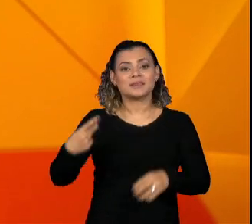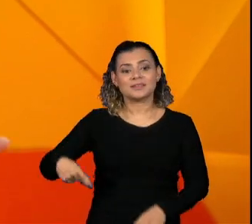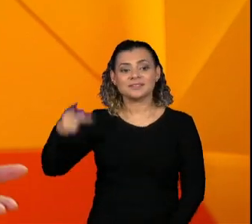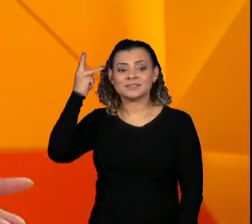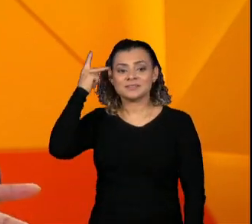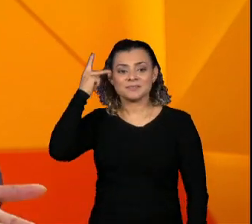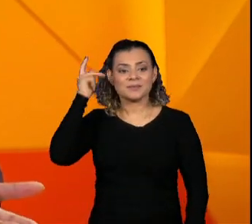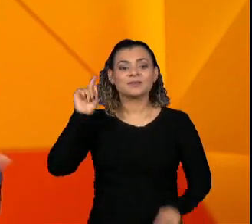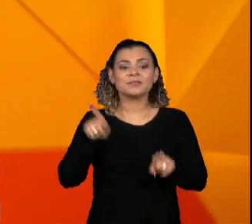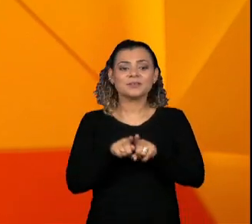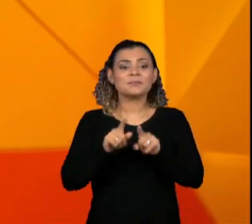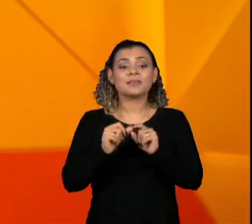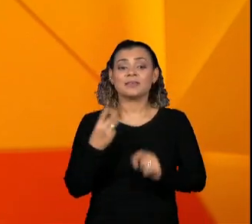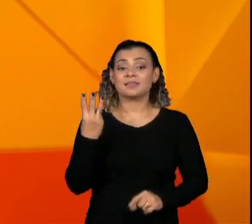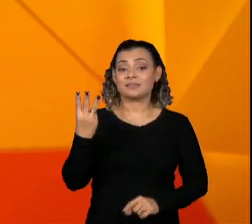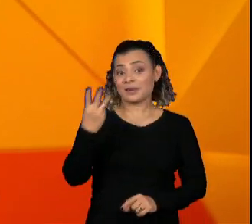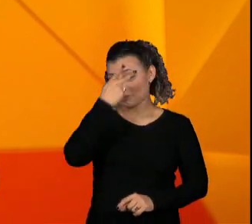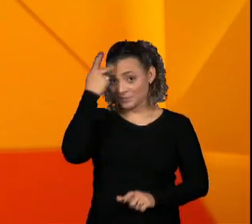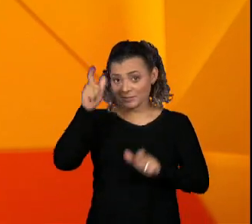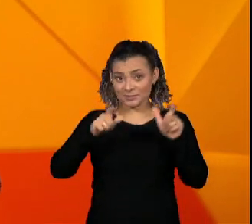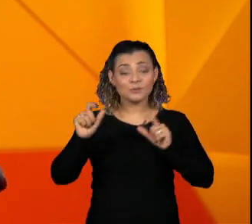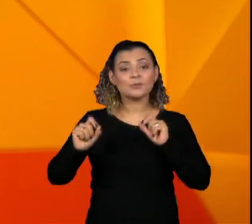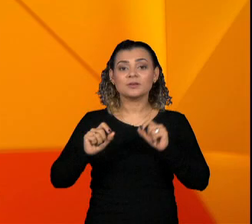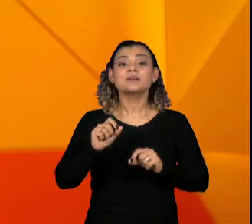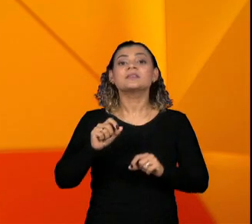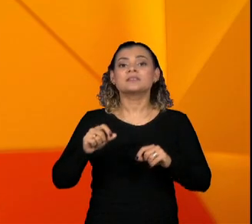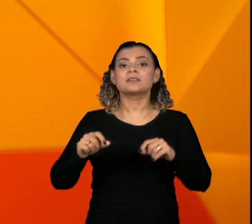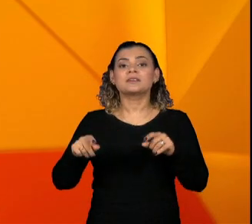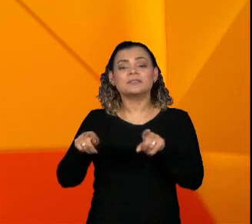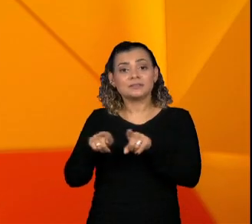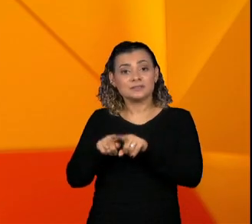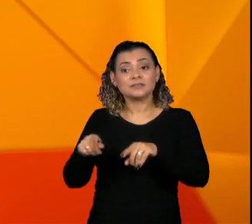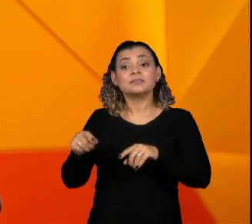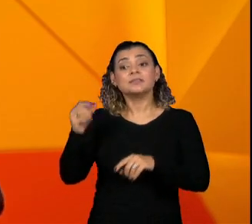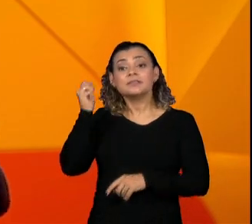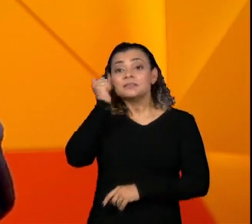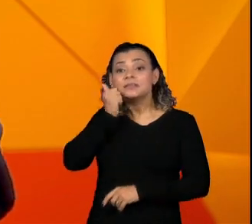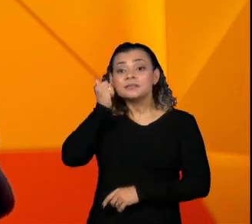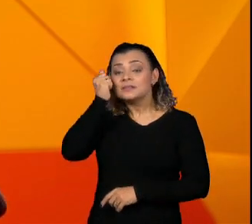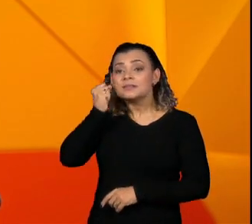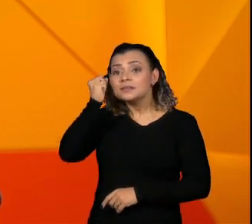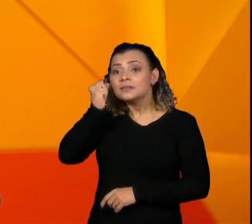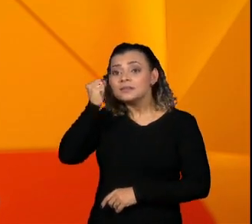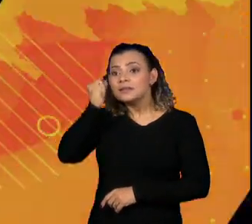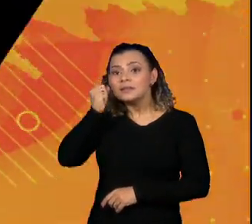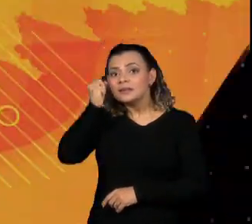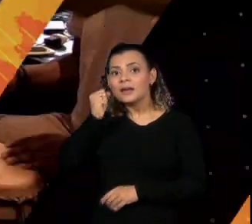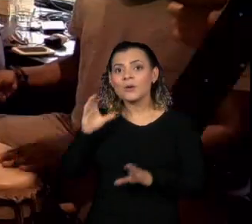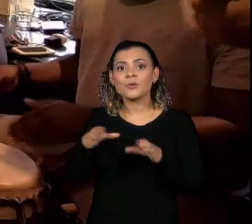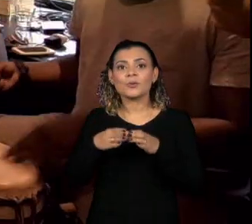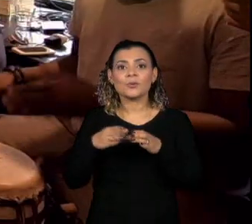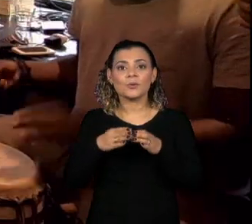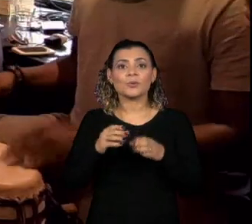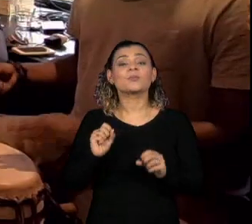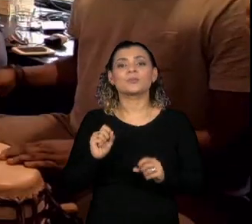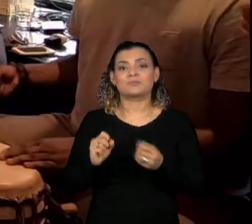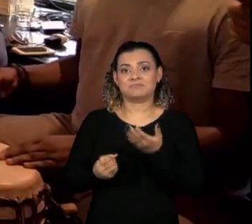tem 3 integrantes senegaleses e está lançando o 3º disco, chamado Grigribá.